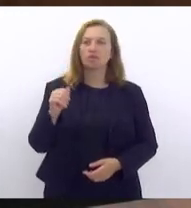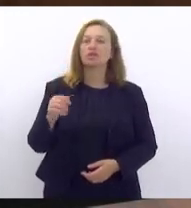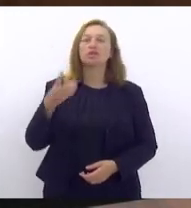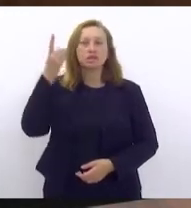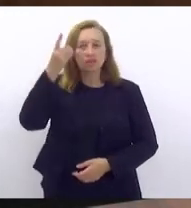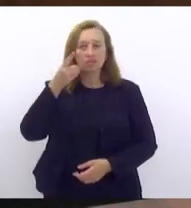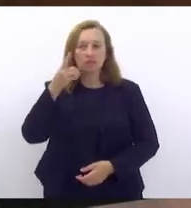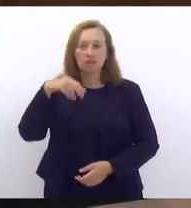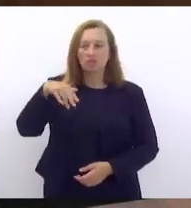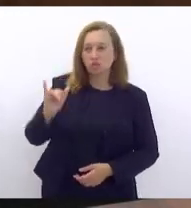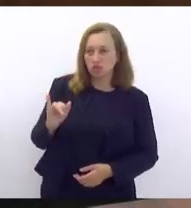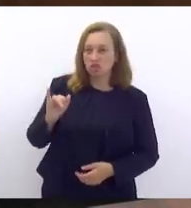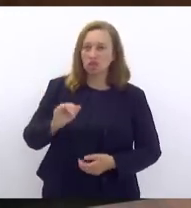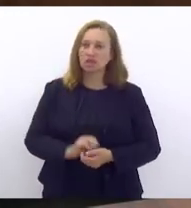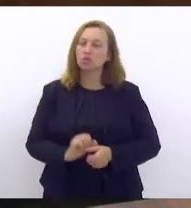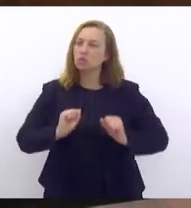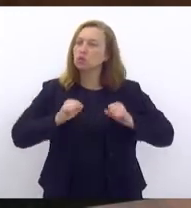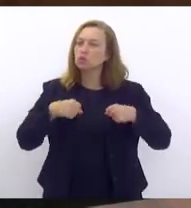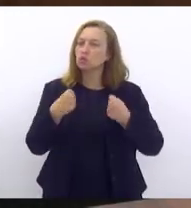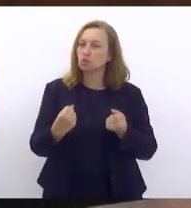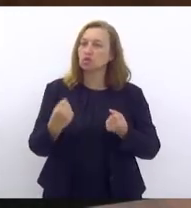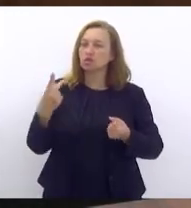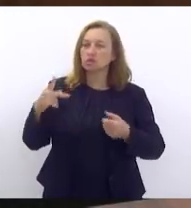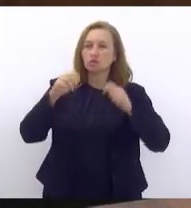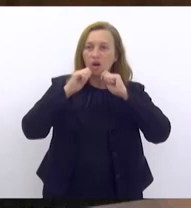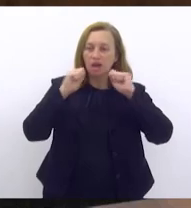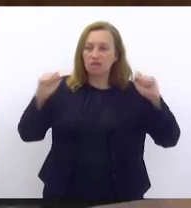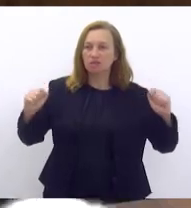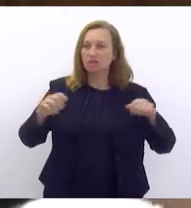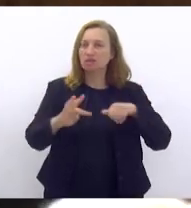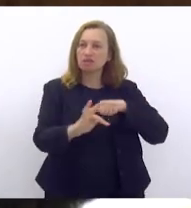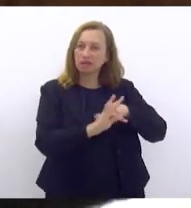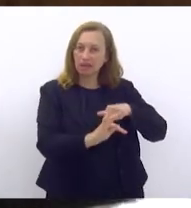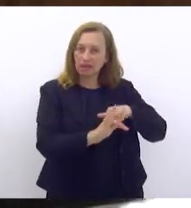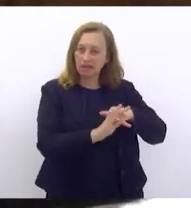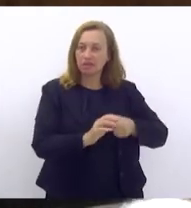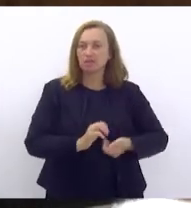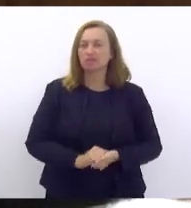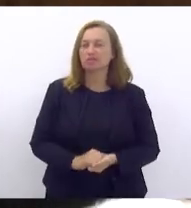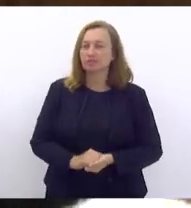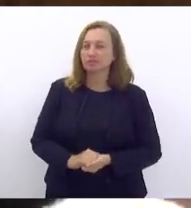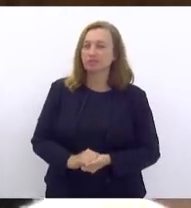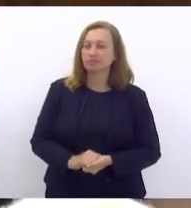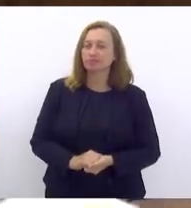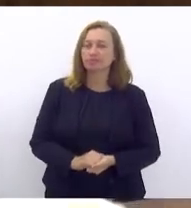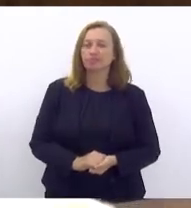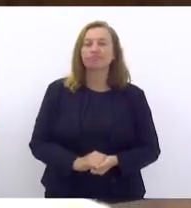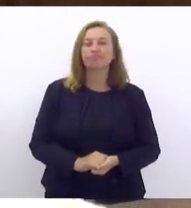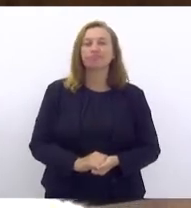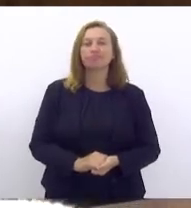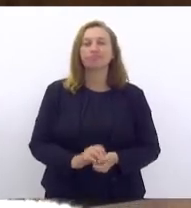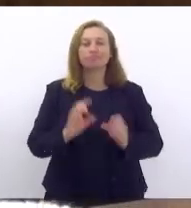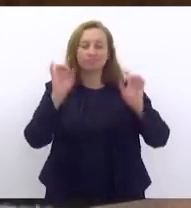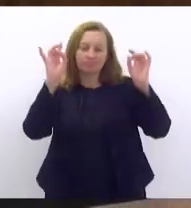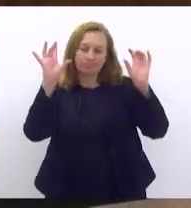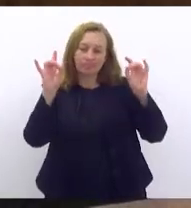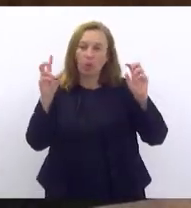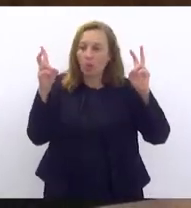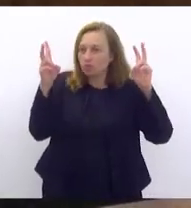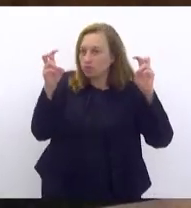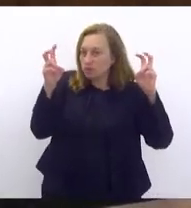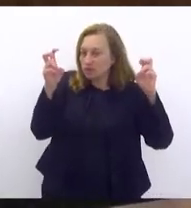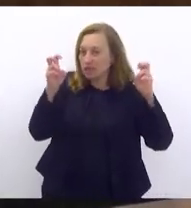Neto, o empenho de sua assessoria técnica no que concerne especialmente ao tema